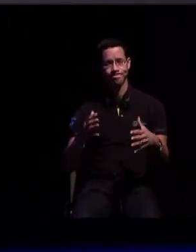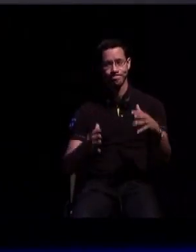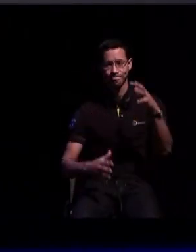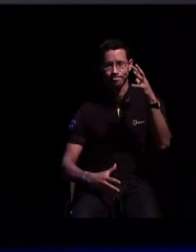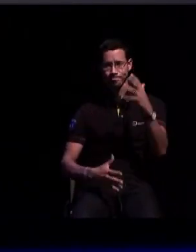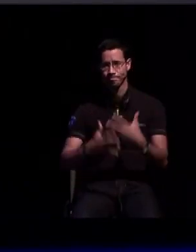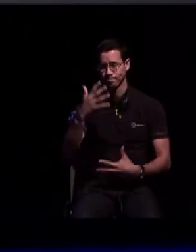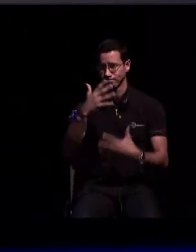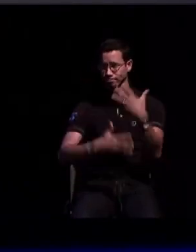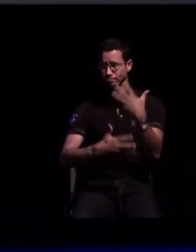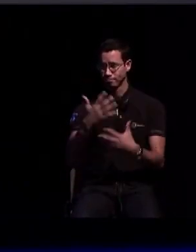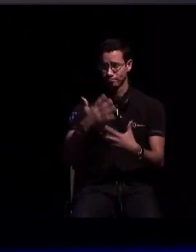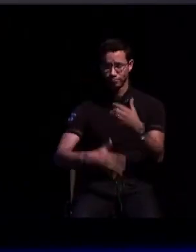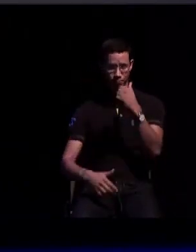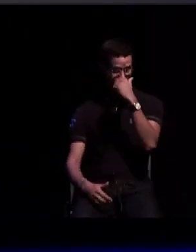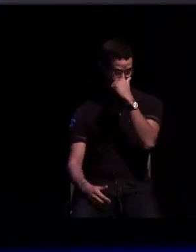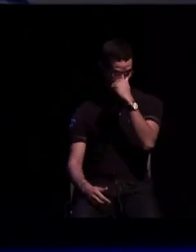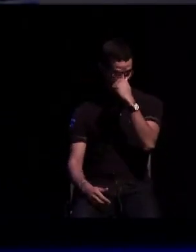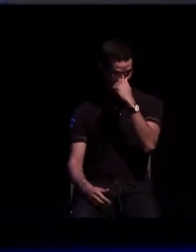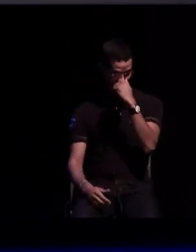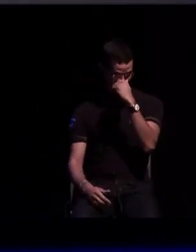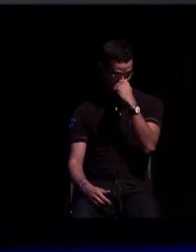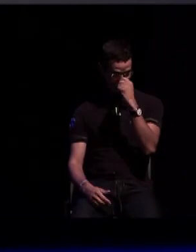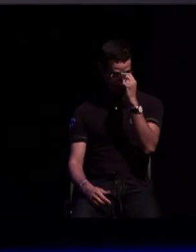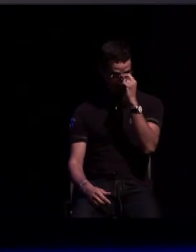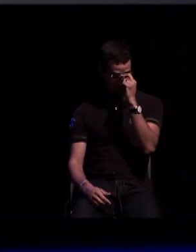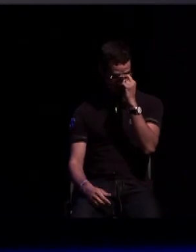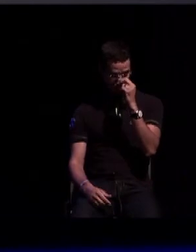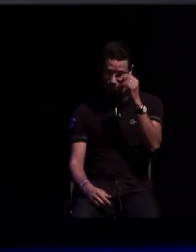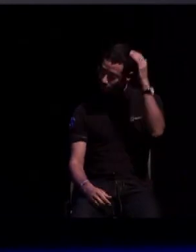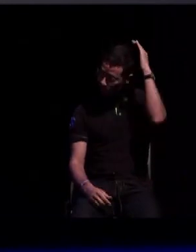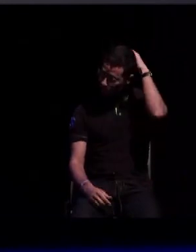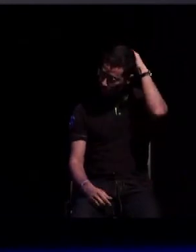comprometer o presente, vai comprometer o futuro, né?